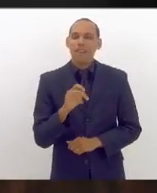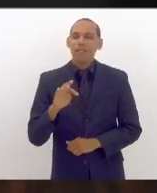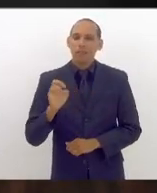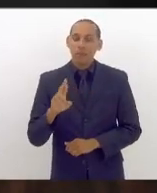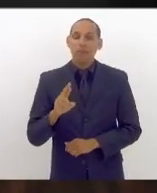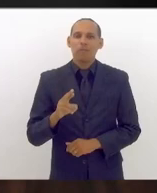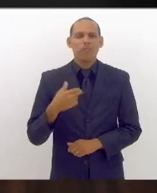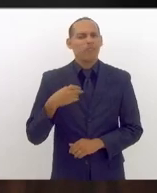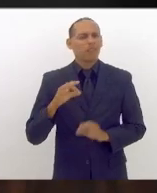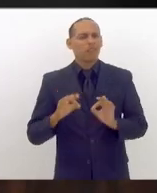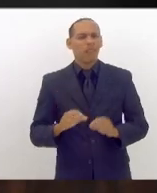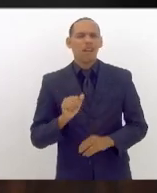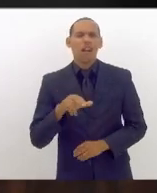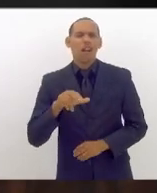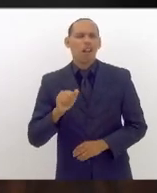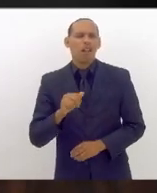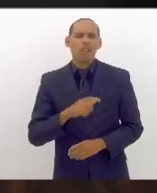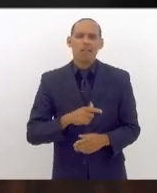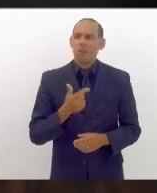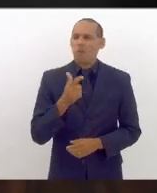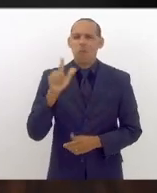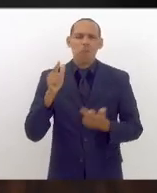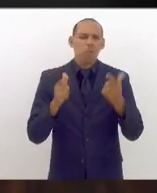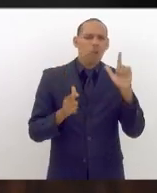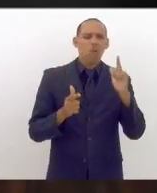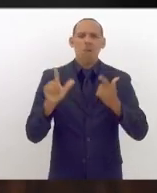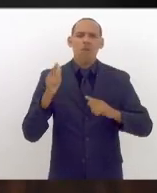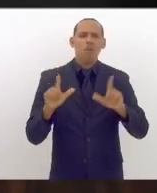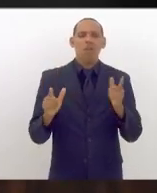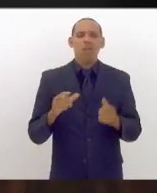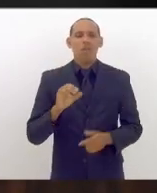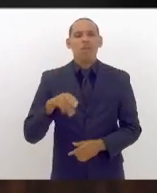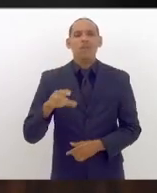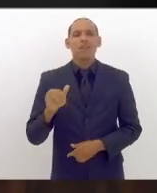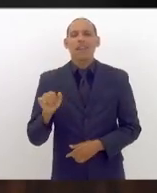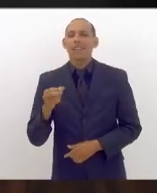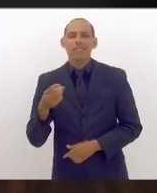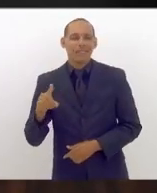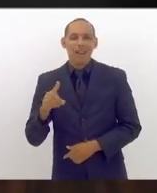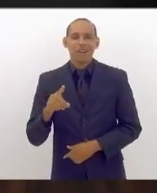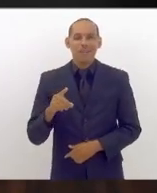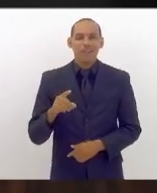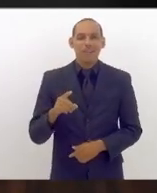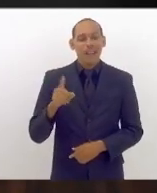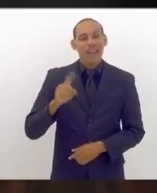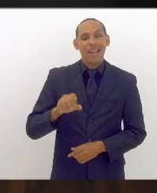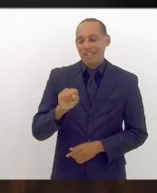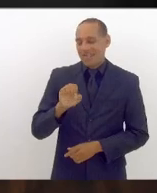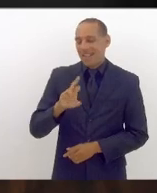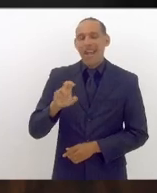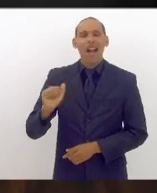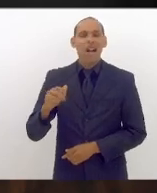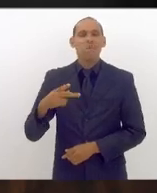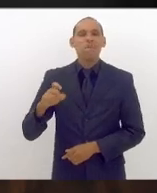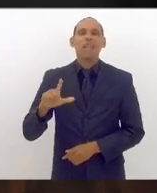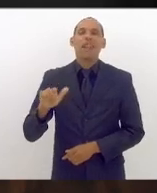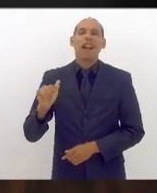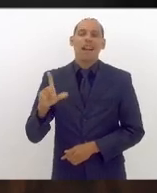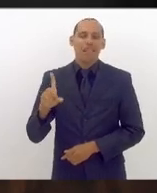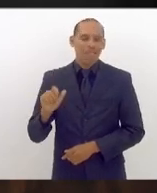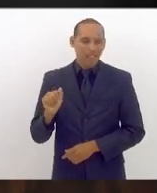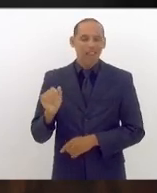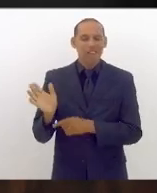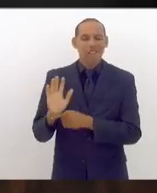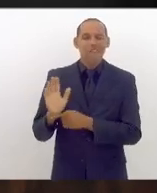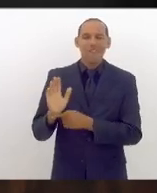que além de Ana além de tantos outros Conceição Serra Pelada aquele épico brasileiro fizeram agora